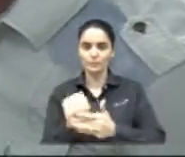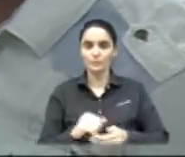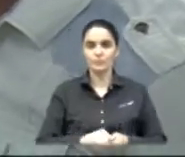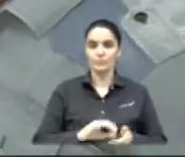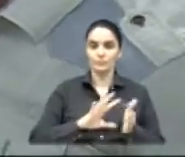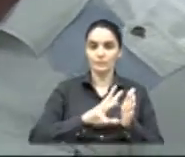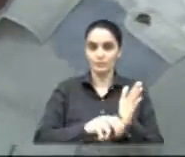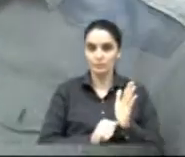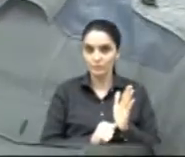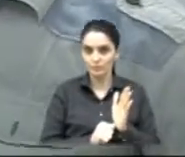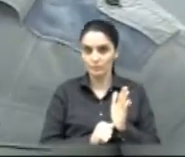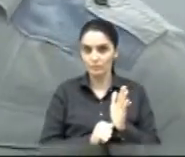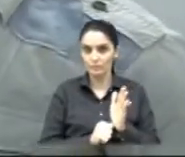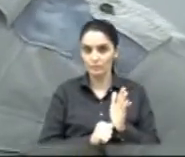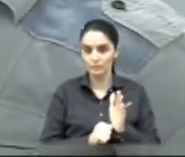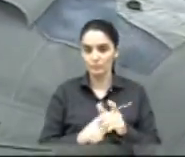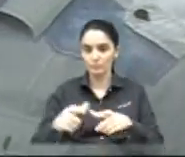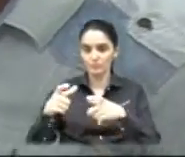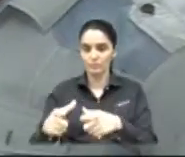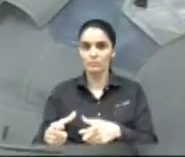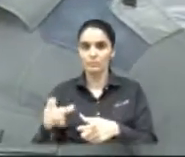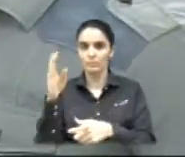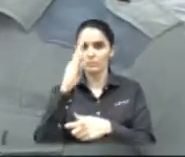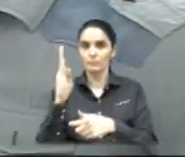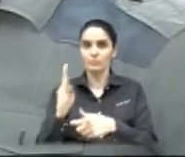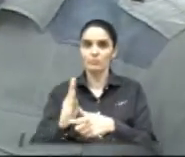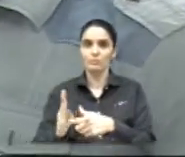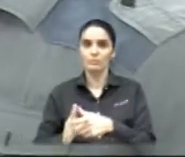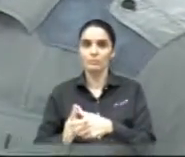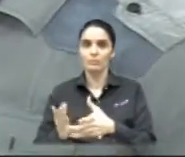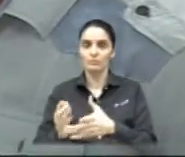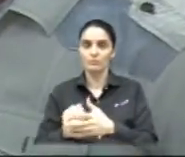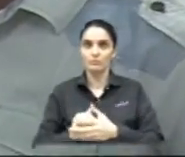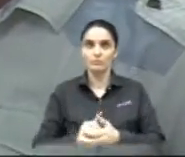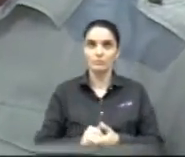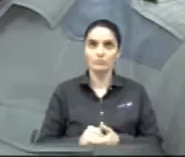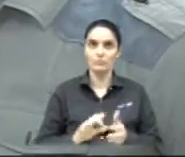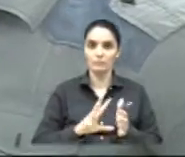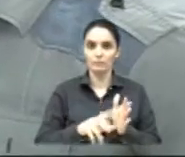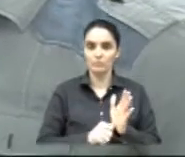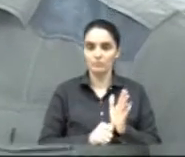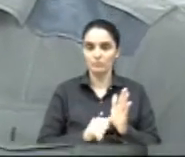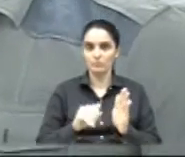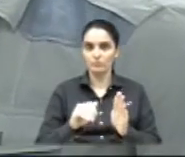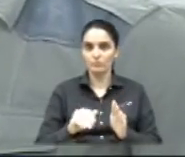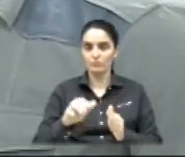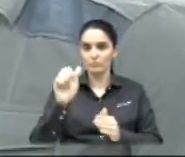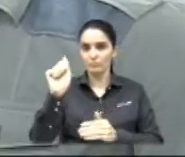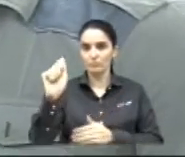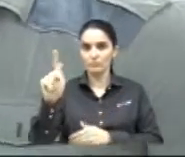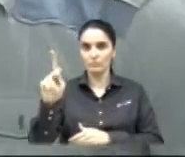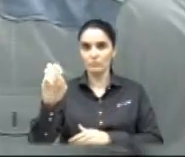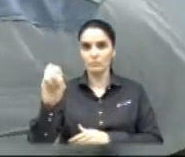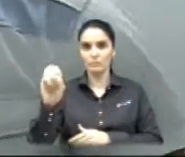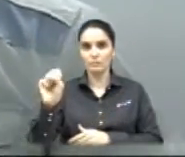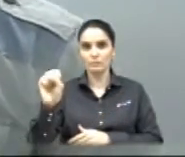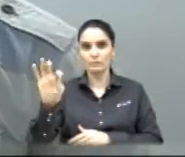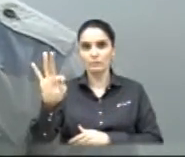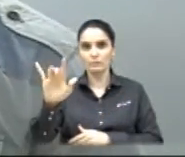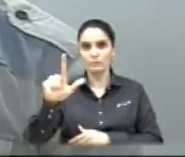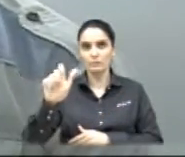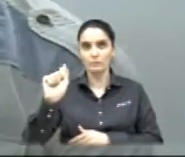da Estação Brasil? Deveríamos continuar com a máfia das apostilas? Só questão de ordem?